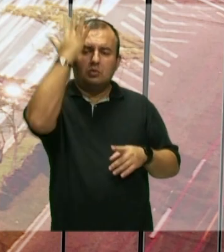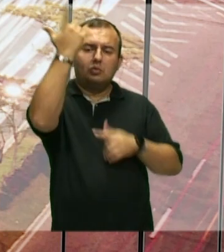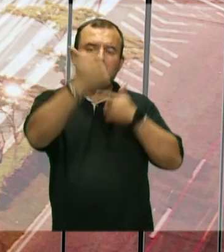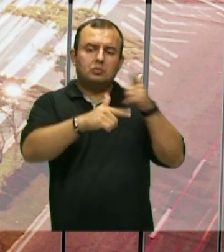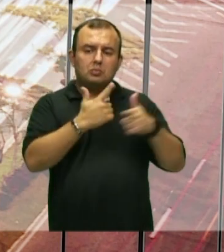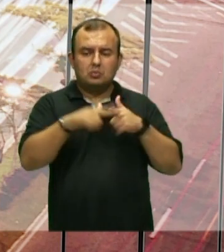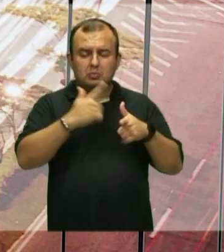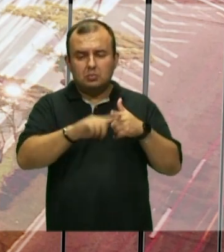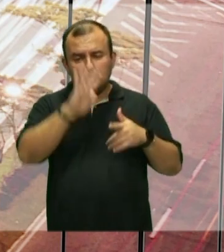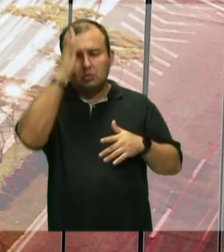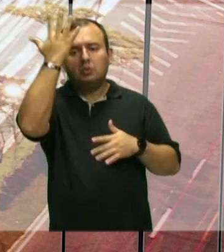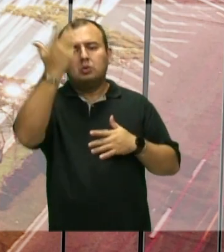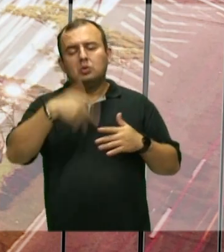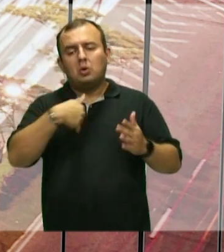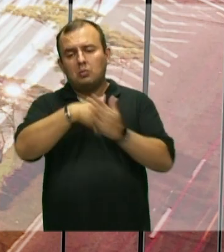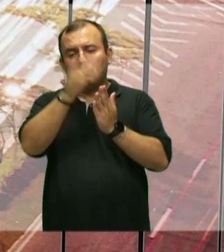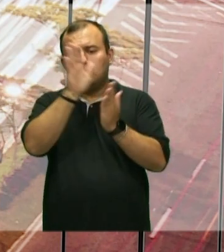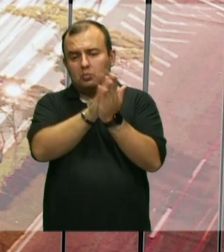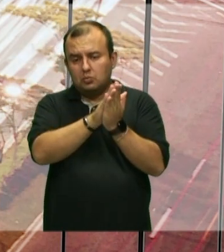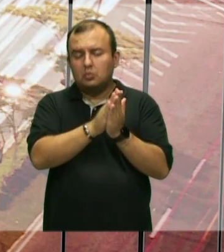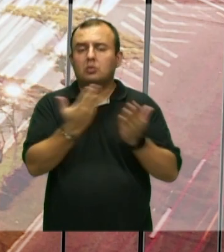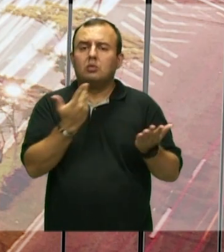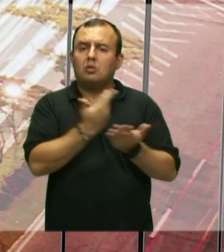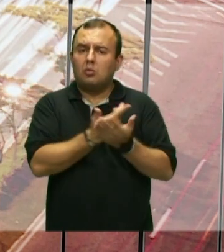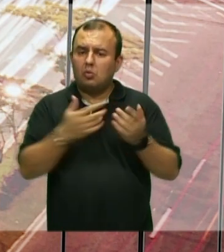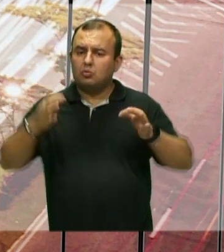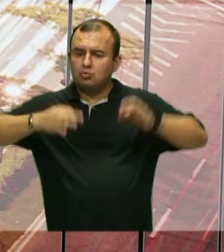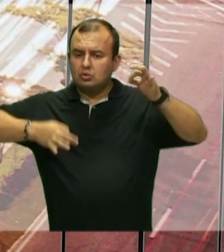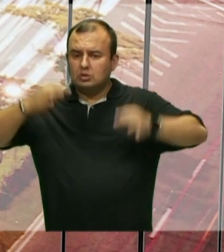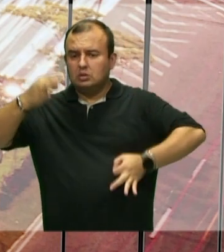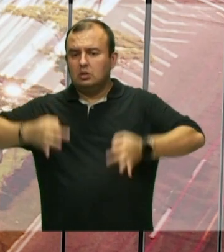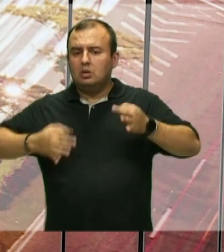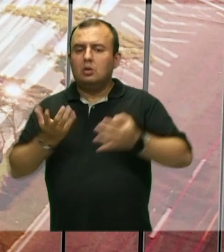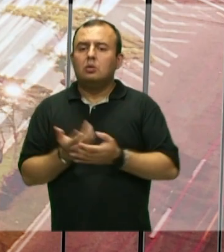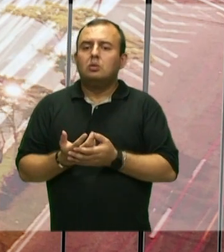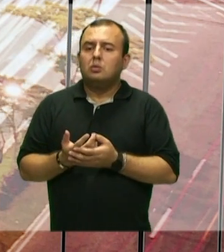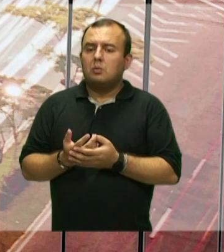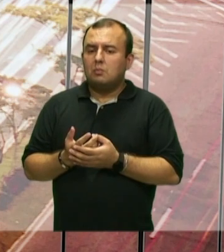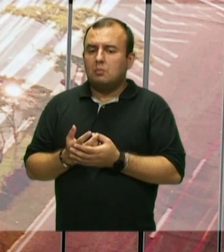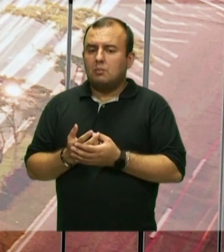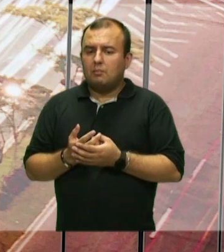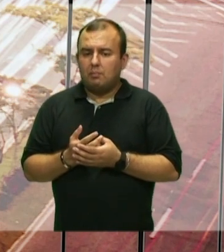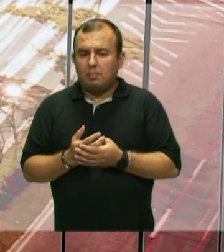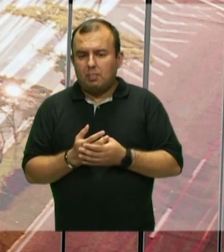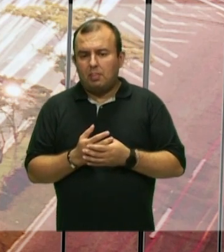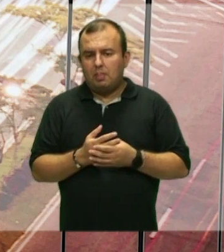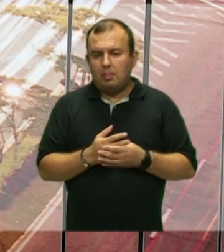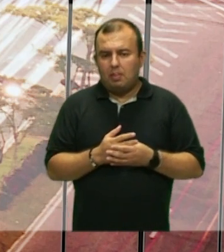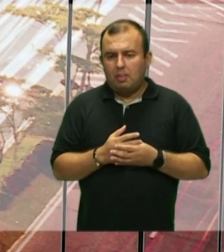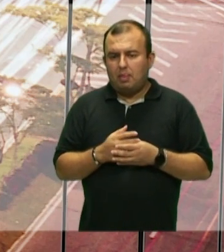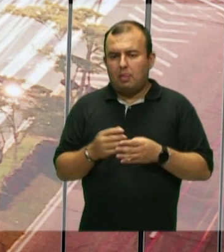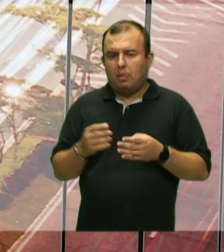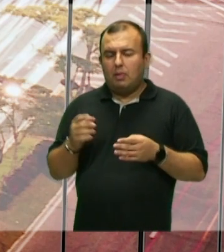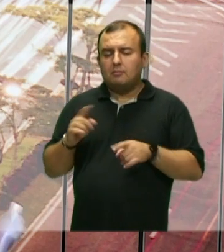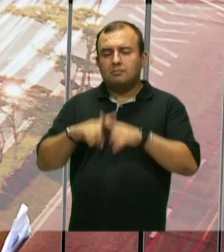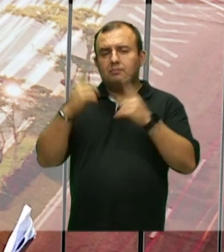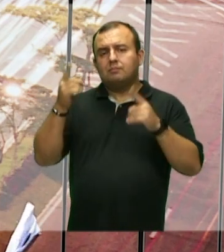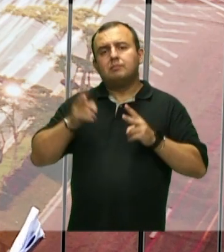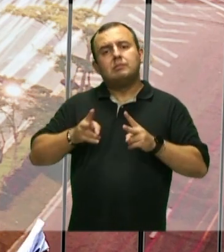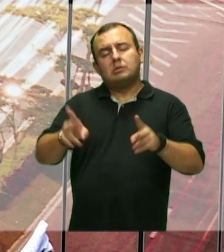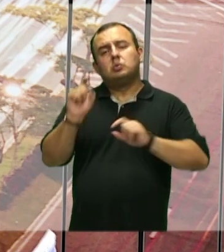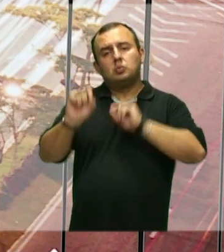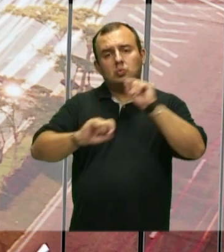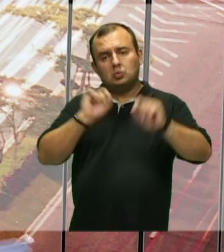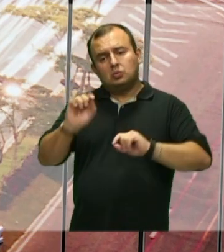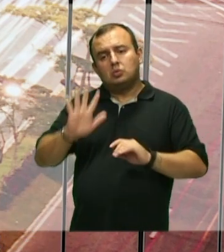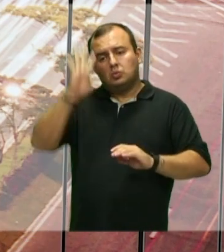de solução, tanto com multa como também, às vezes, até judicial. Mas e foi bom o senhor ter falado, porque nem sempre isso